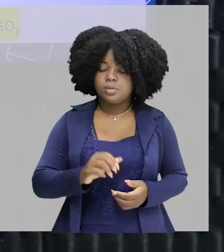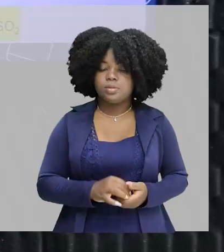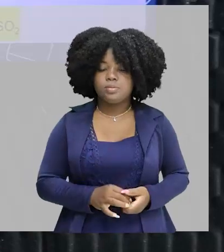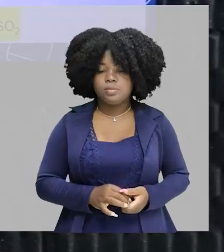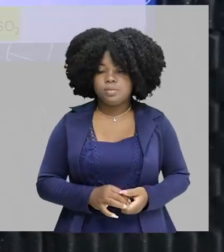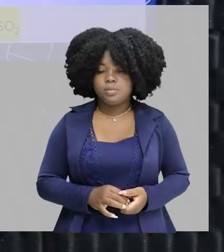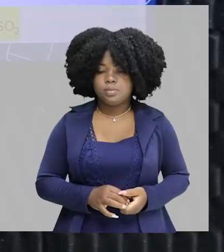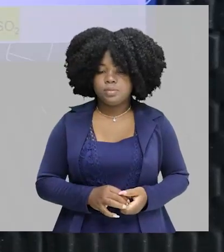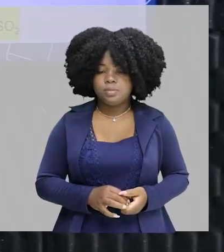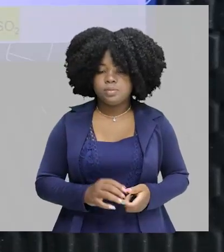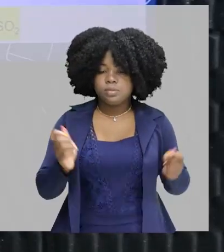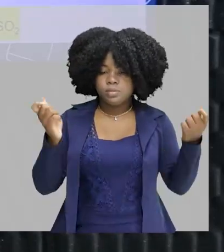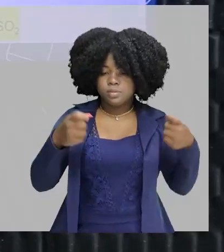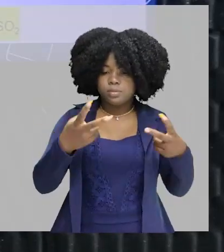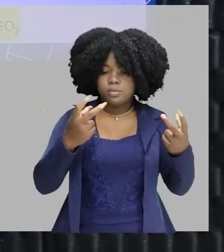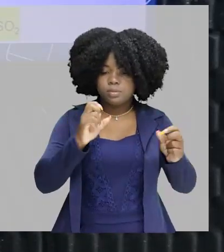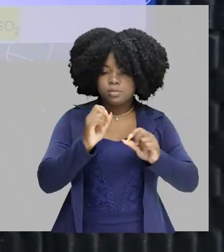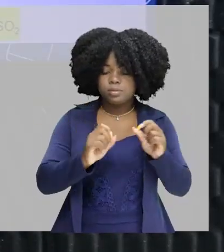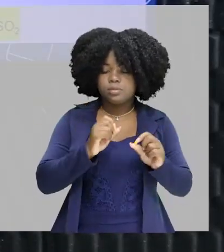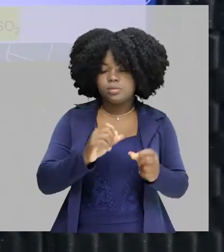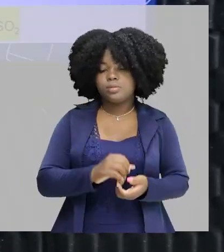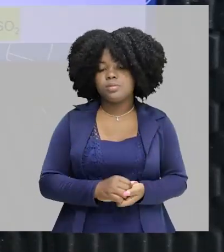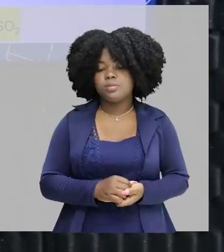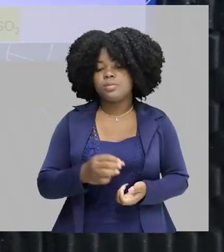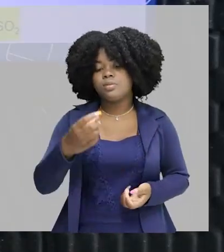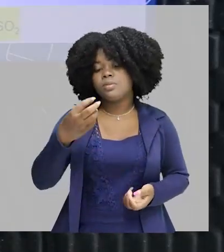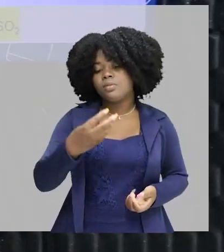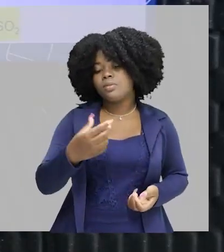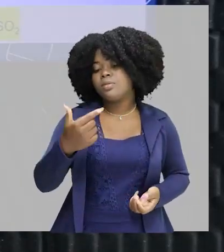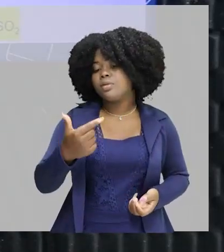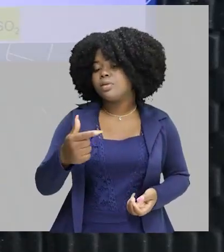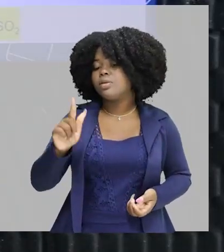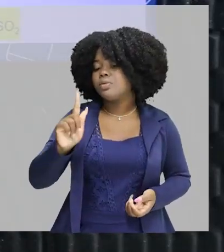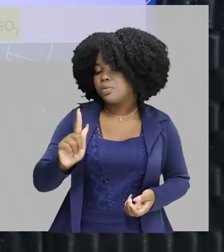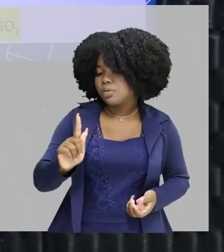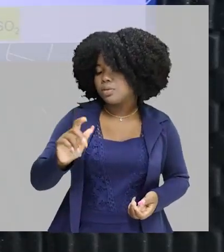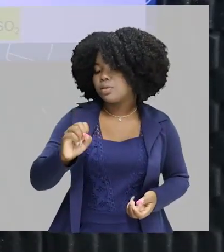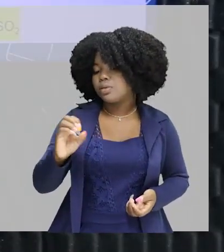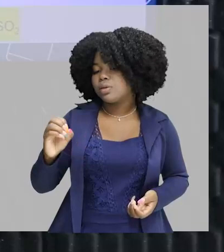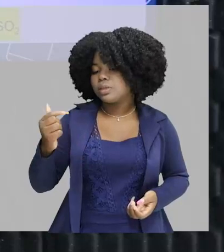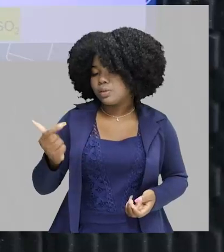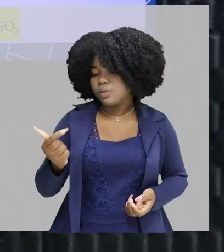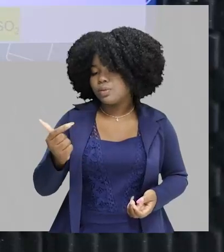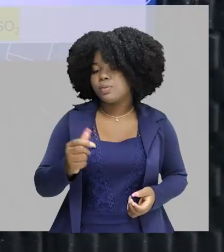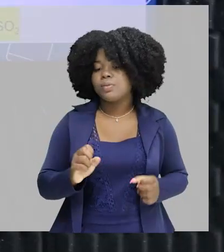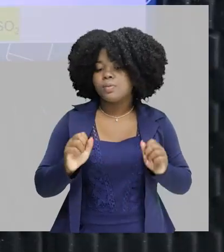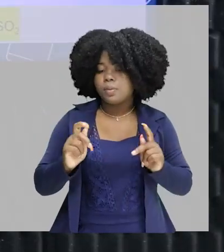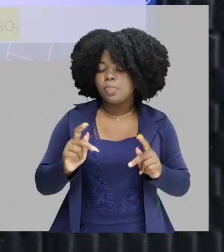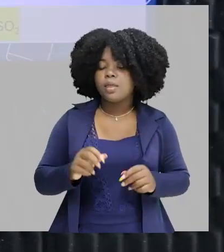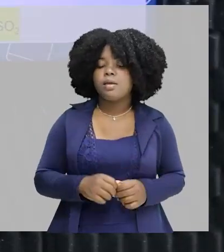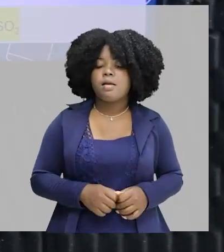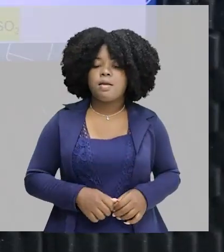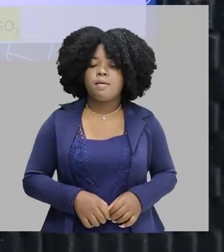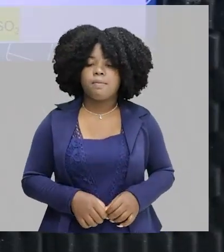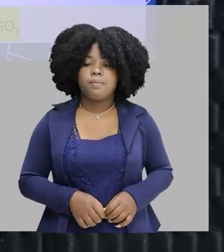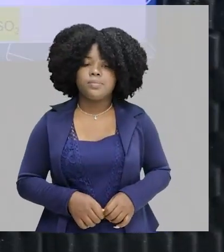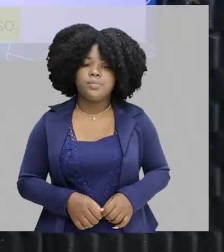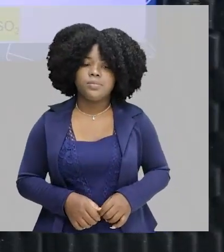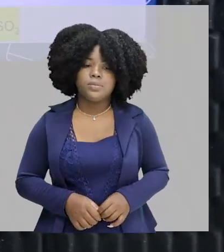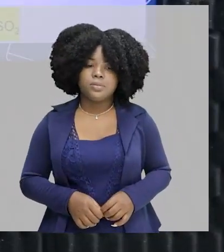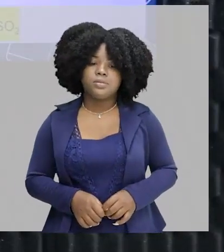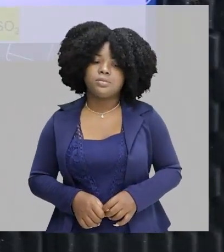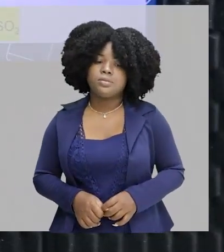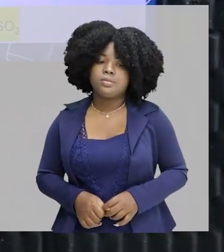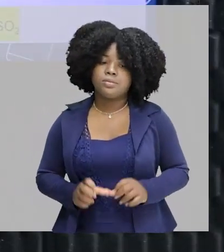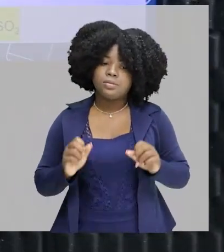oxigênio, a gente consegue obter 32 gramas do SO2, do anidrido